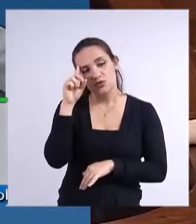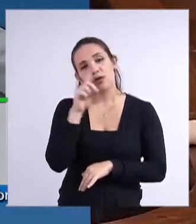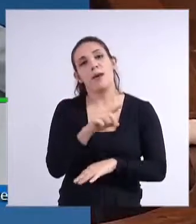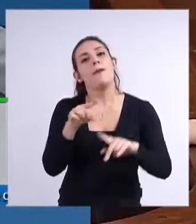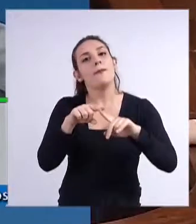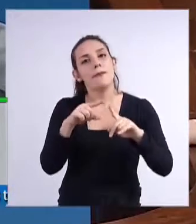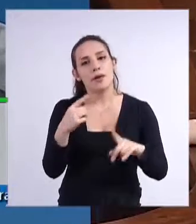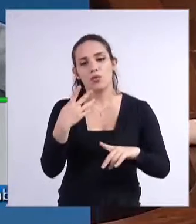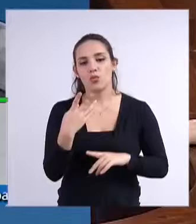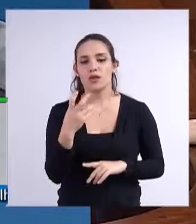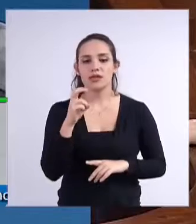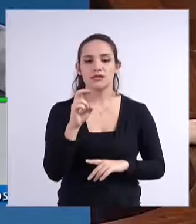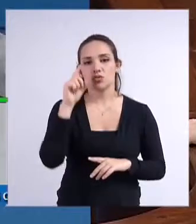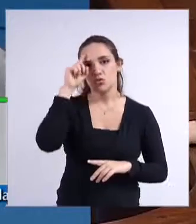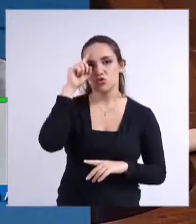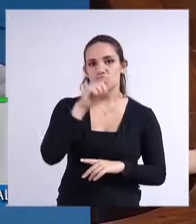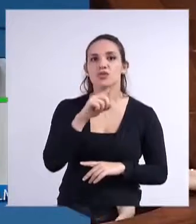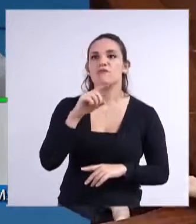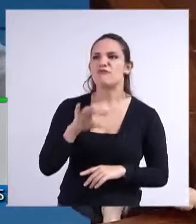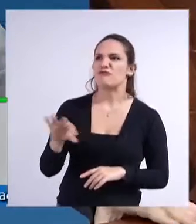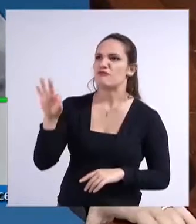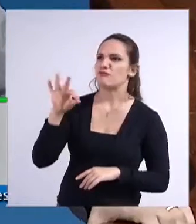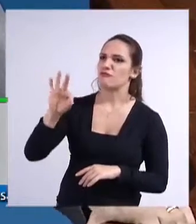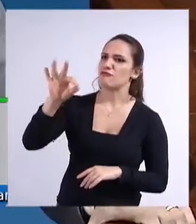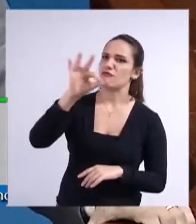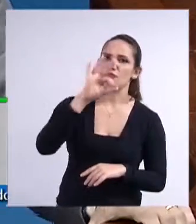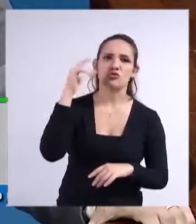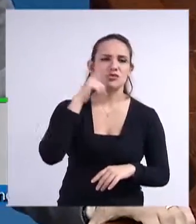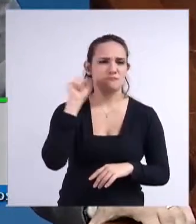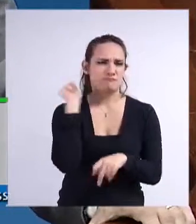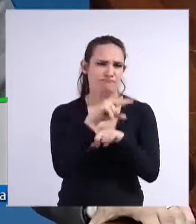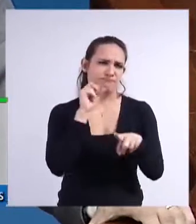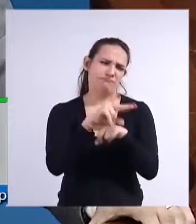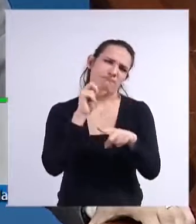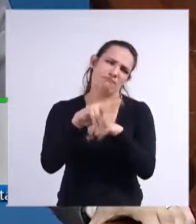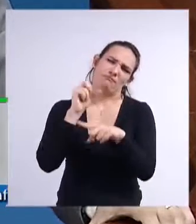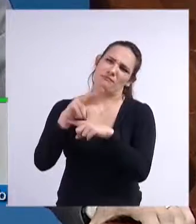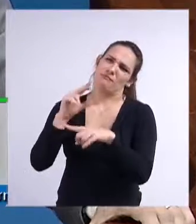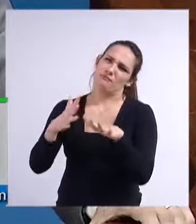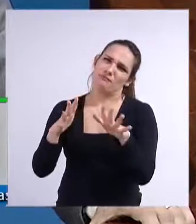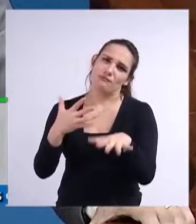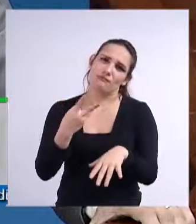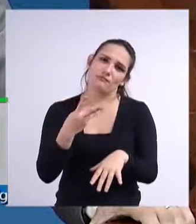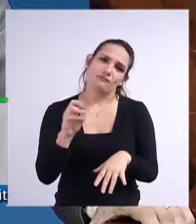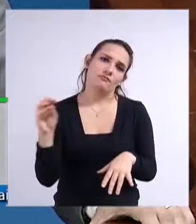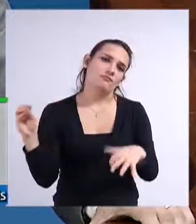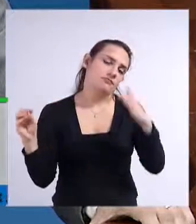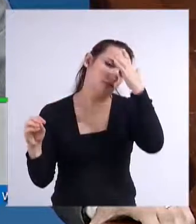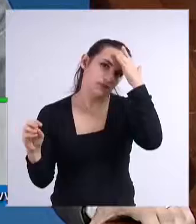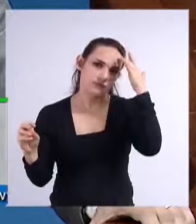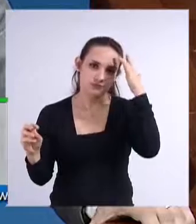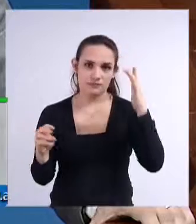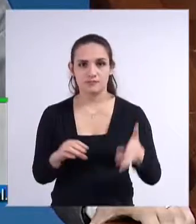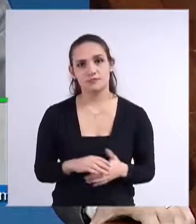45 dias ele infecta mais de 300 pessoas.